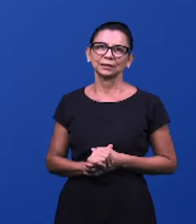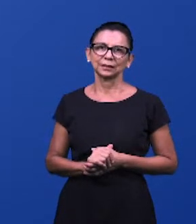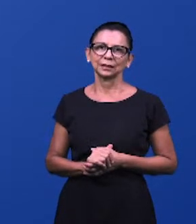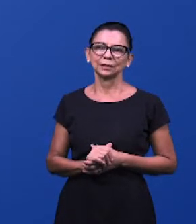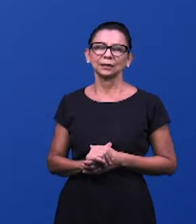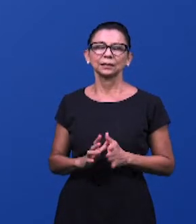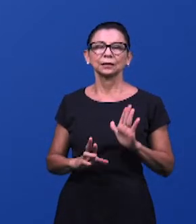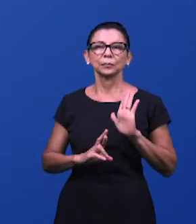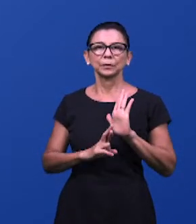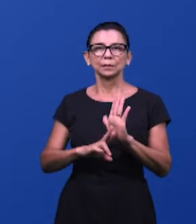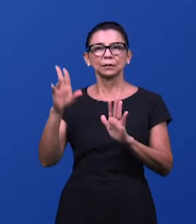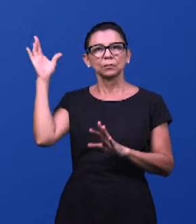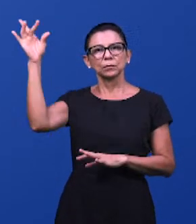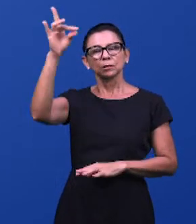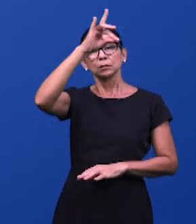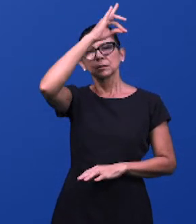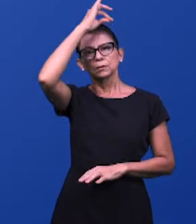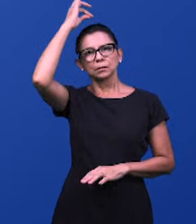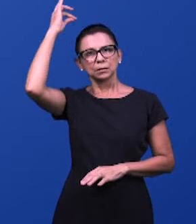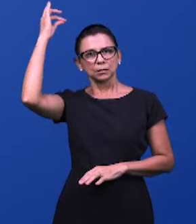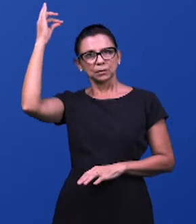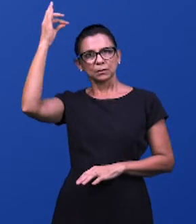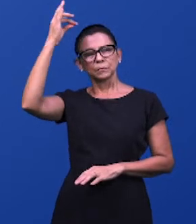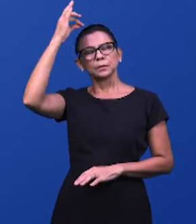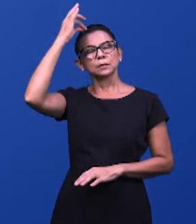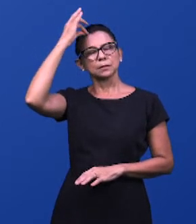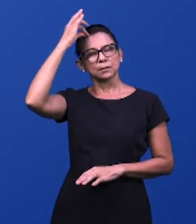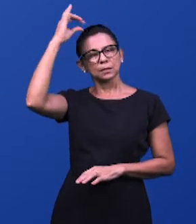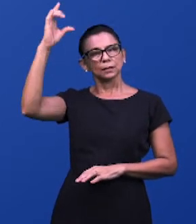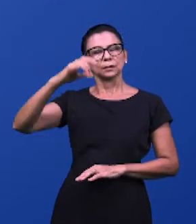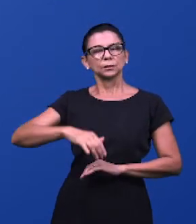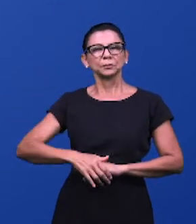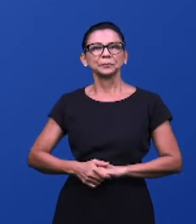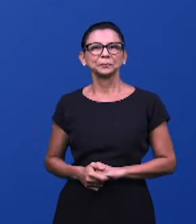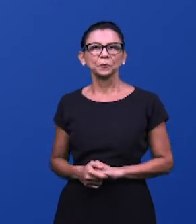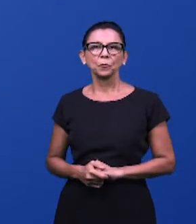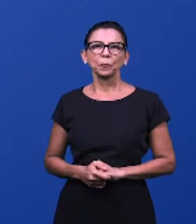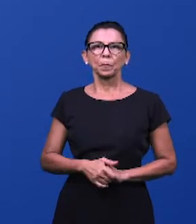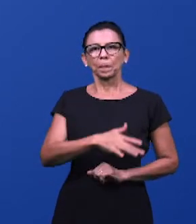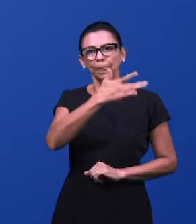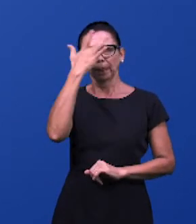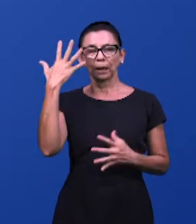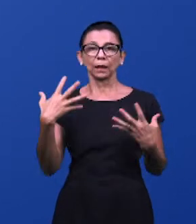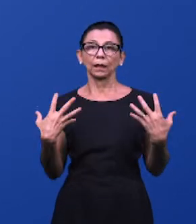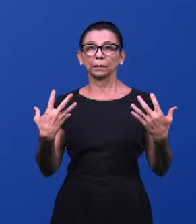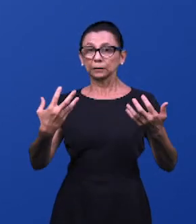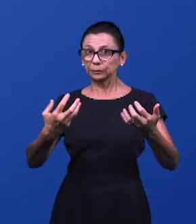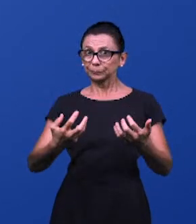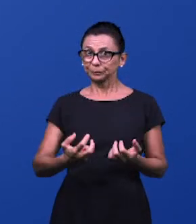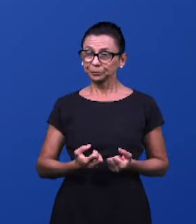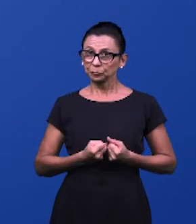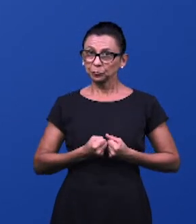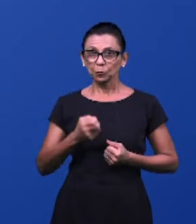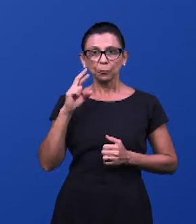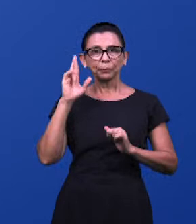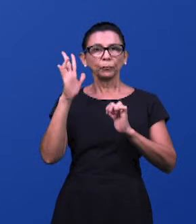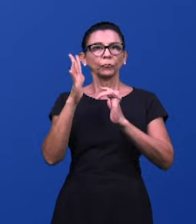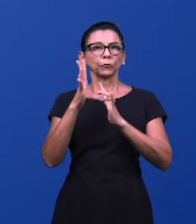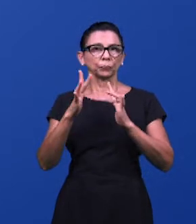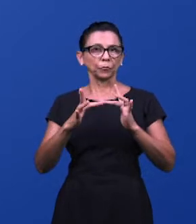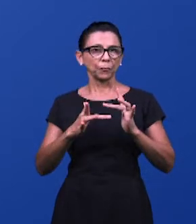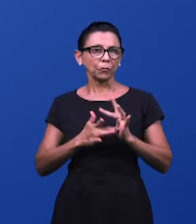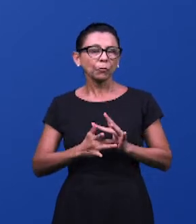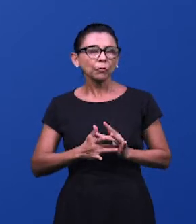cheios do Espírito Santo. E esta é a consequência para aqueles que aceitam o chamado. Além de